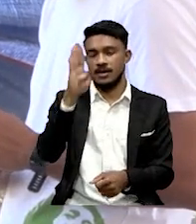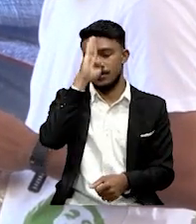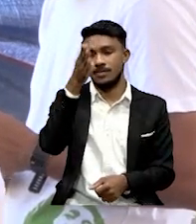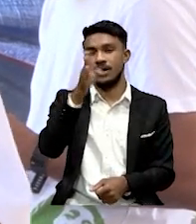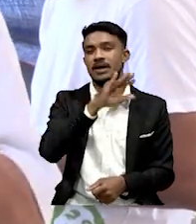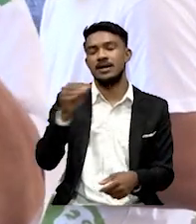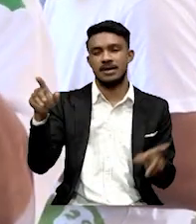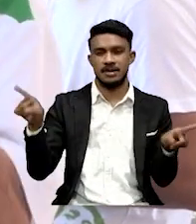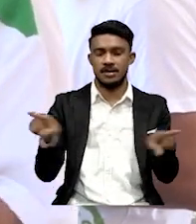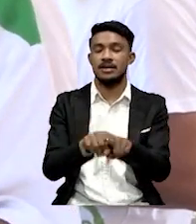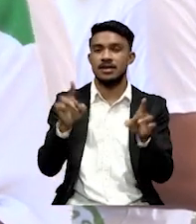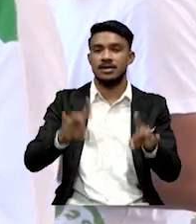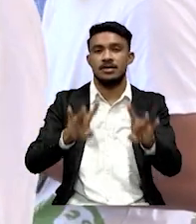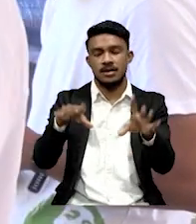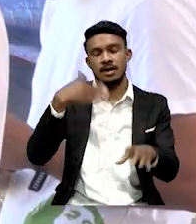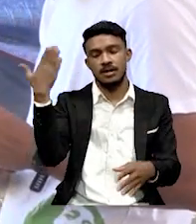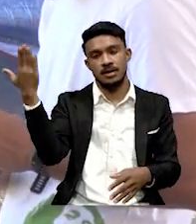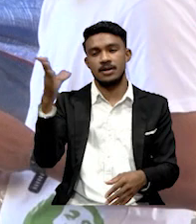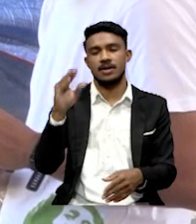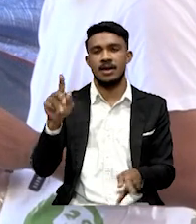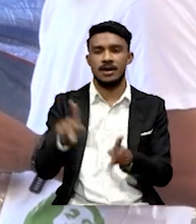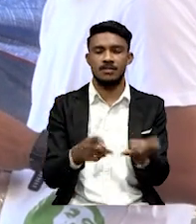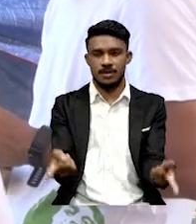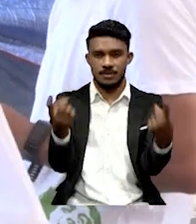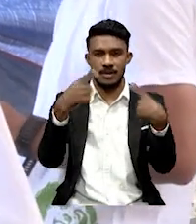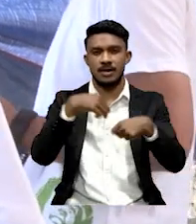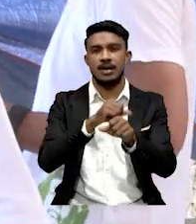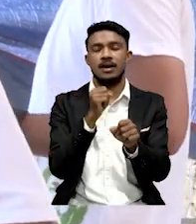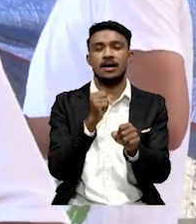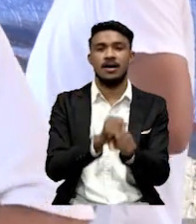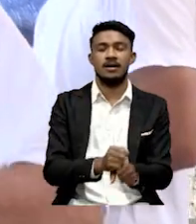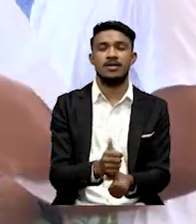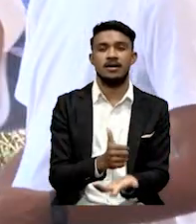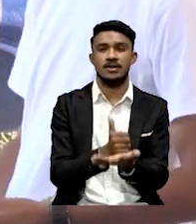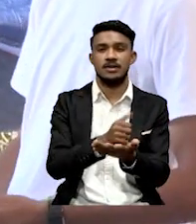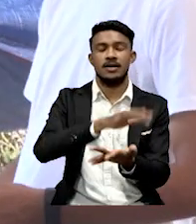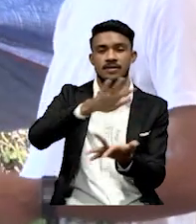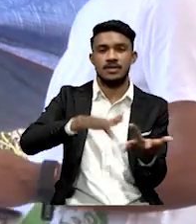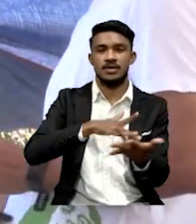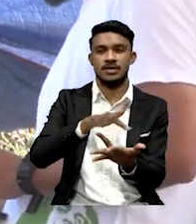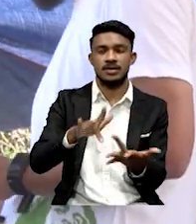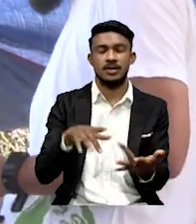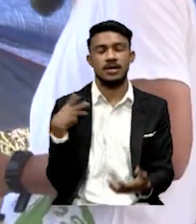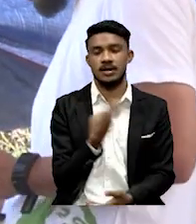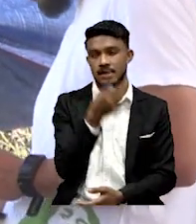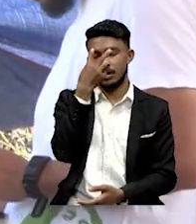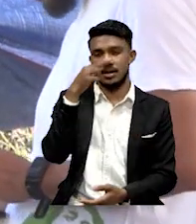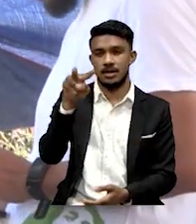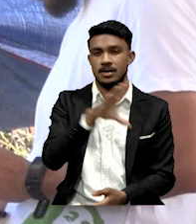Barbara. É mais o tratamento natural. E nessa ia dar na vane,